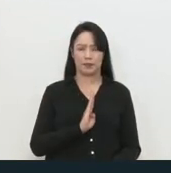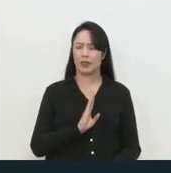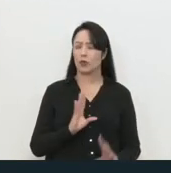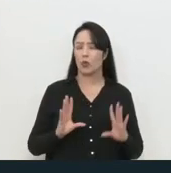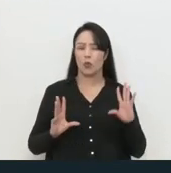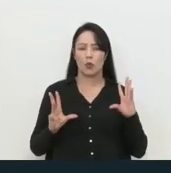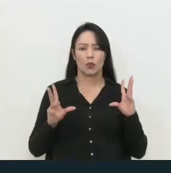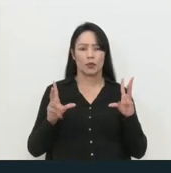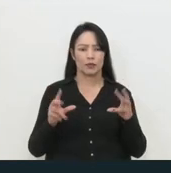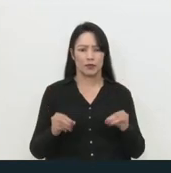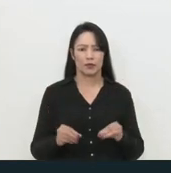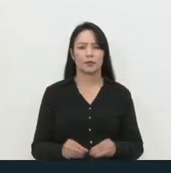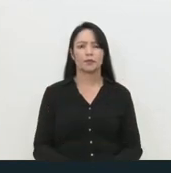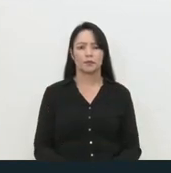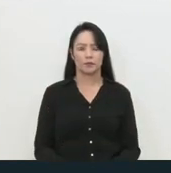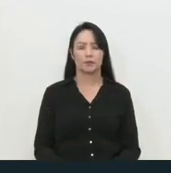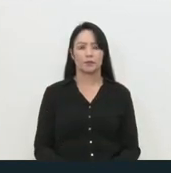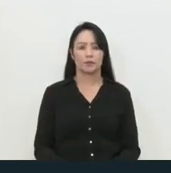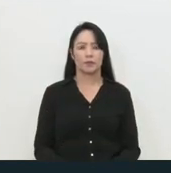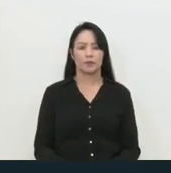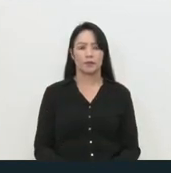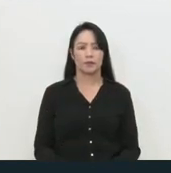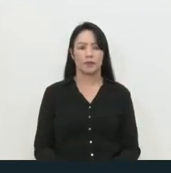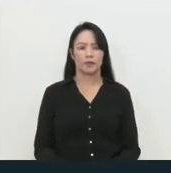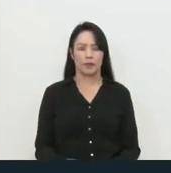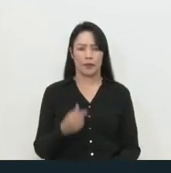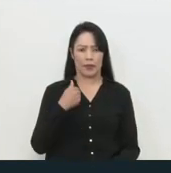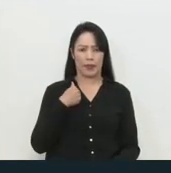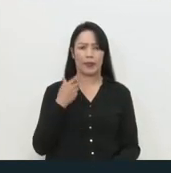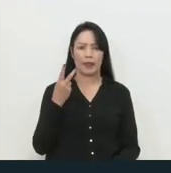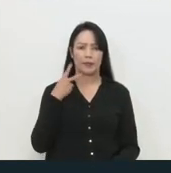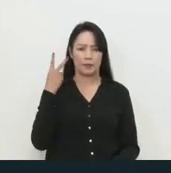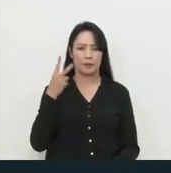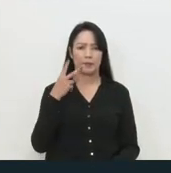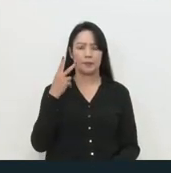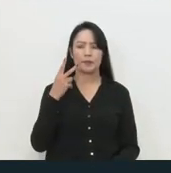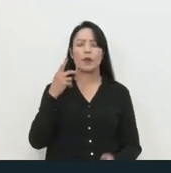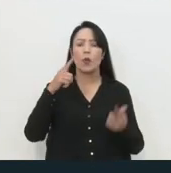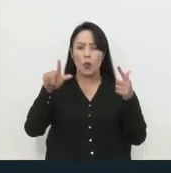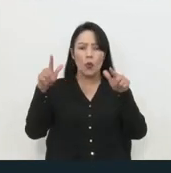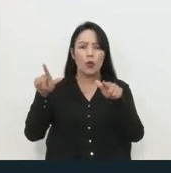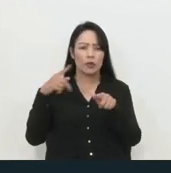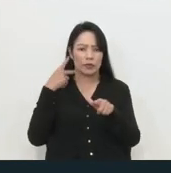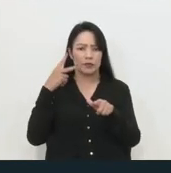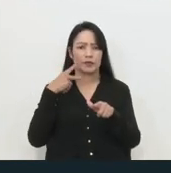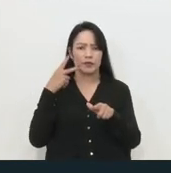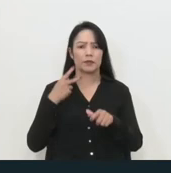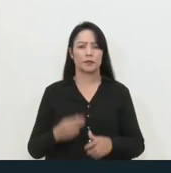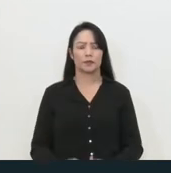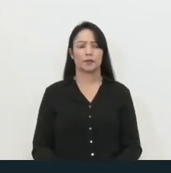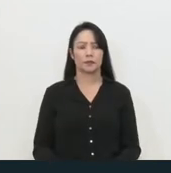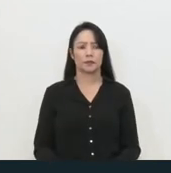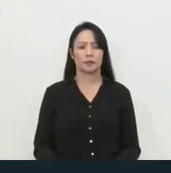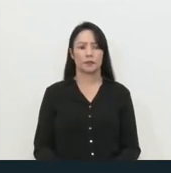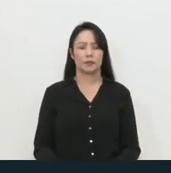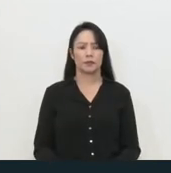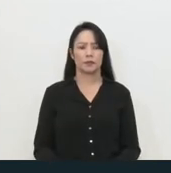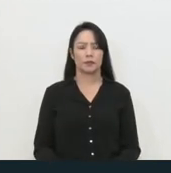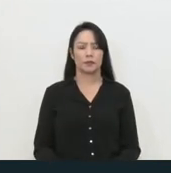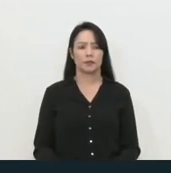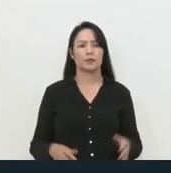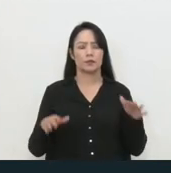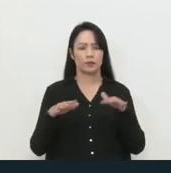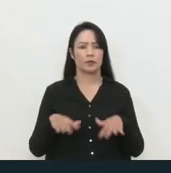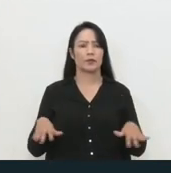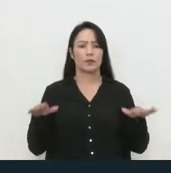geral é este Vereador inclusive os demais vereadores aqui nós gostaríamos